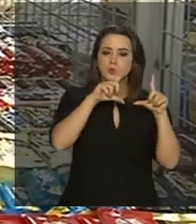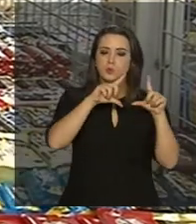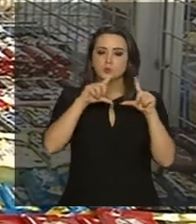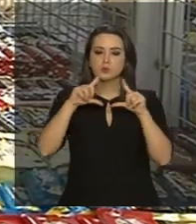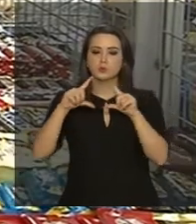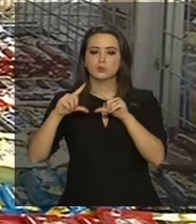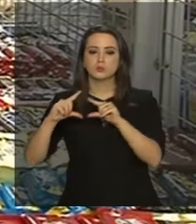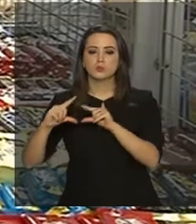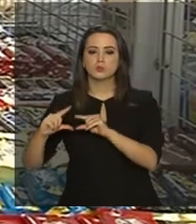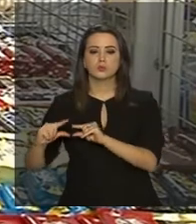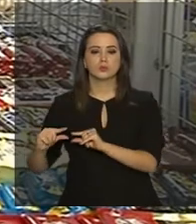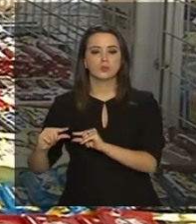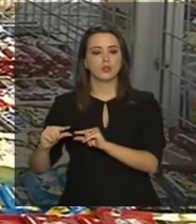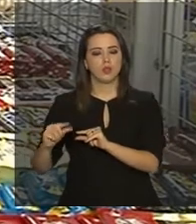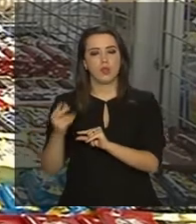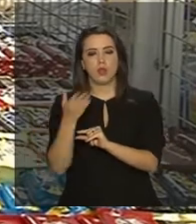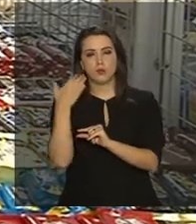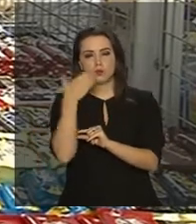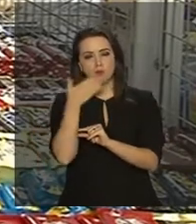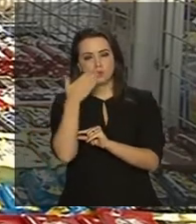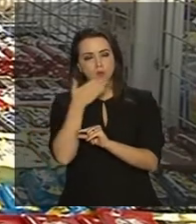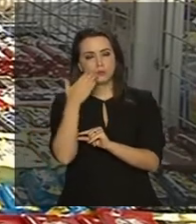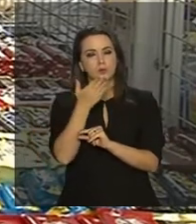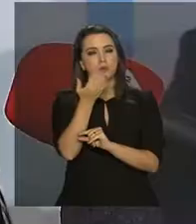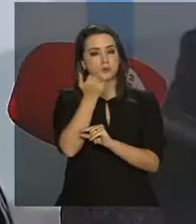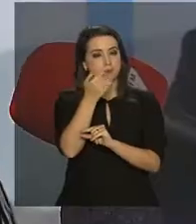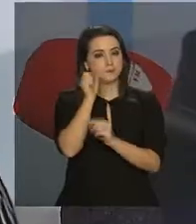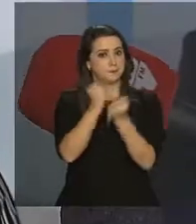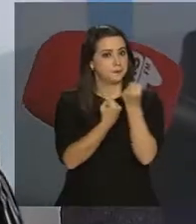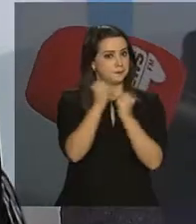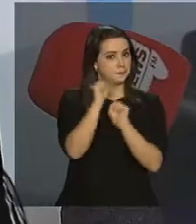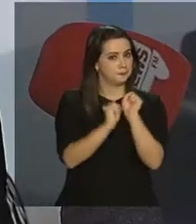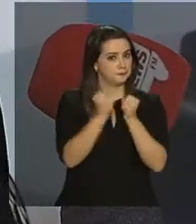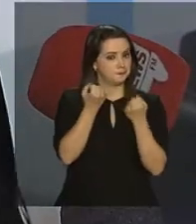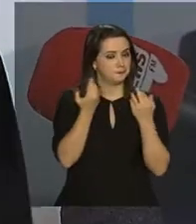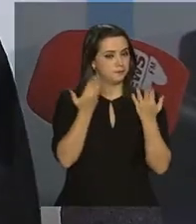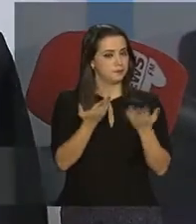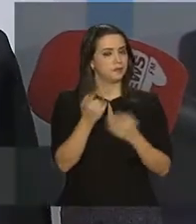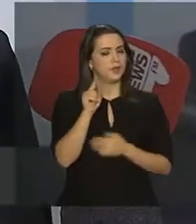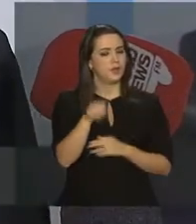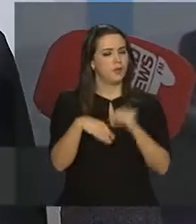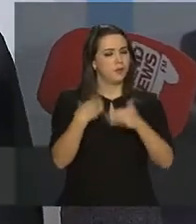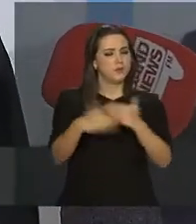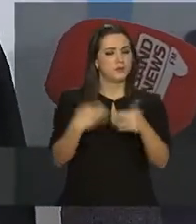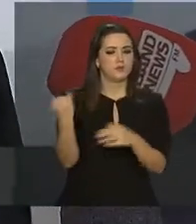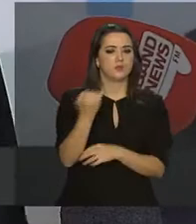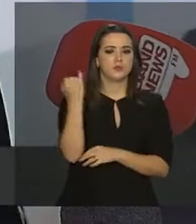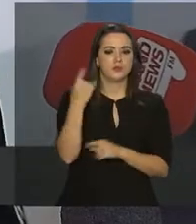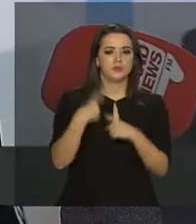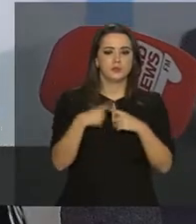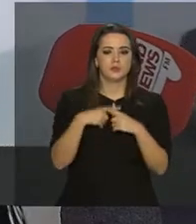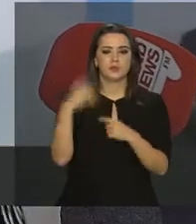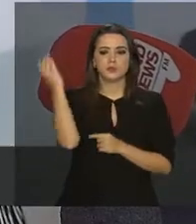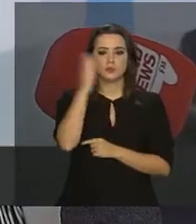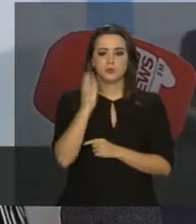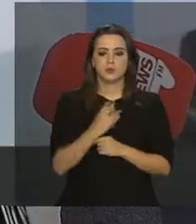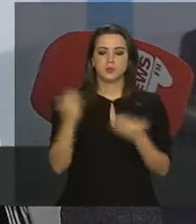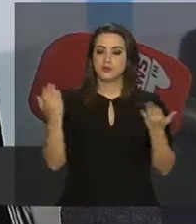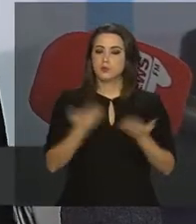reduzir o nível de açúcar dos alimentos processados. É um avanço significativo, o Brasil acaba